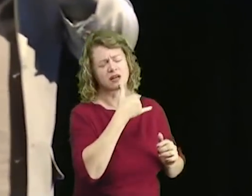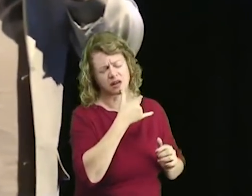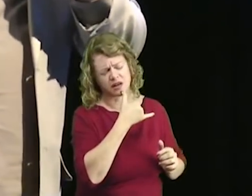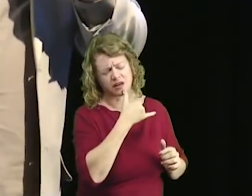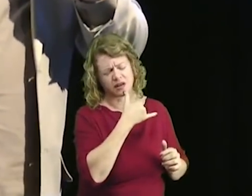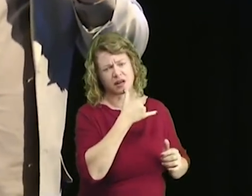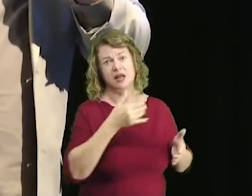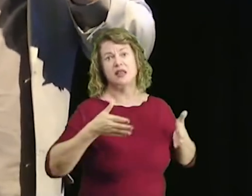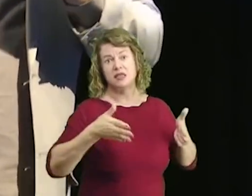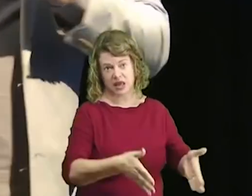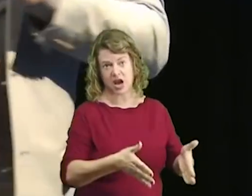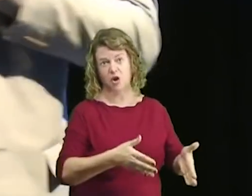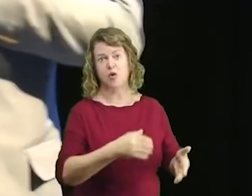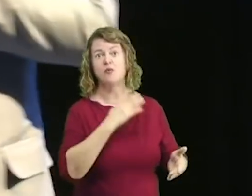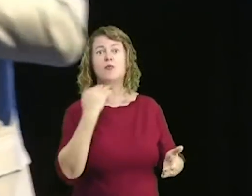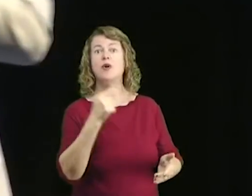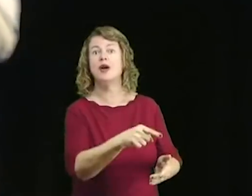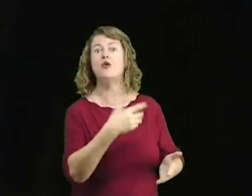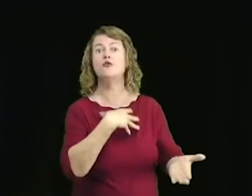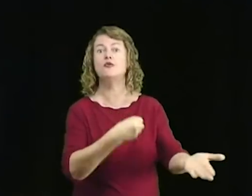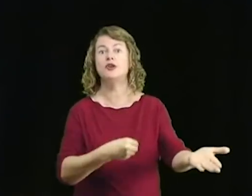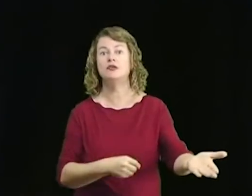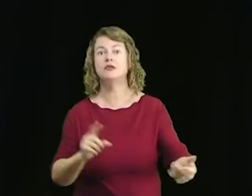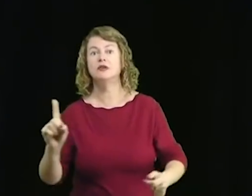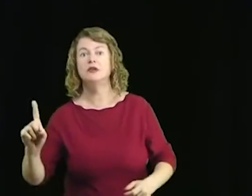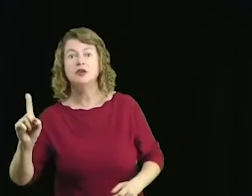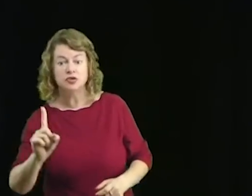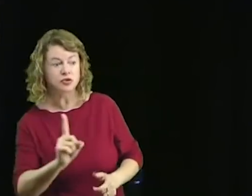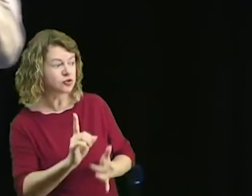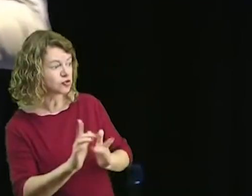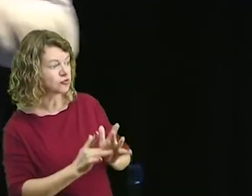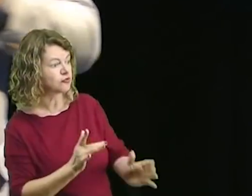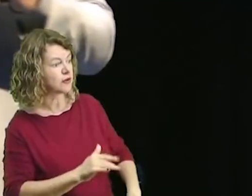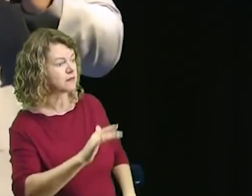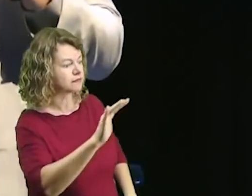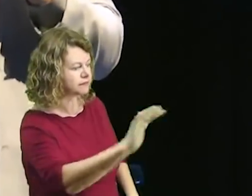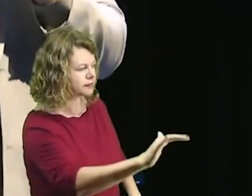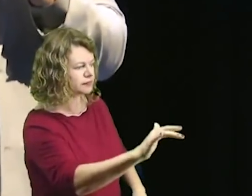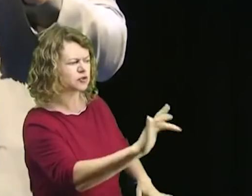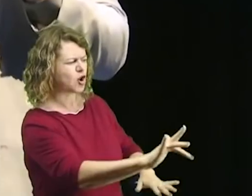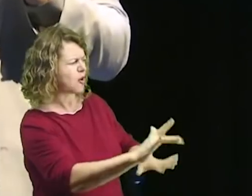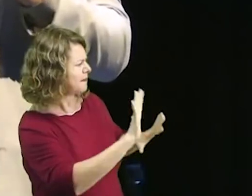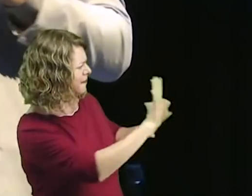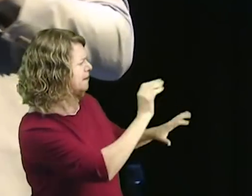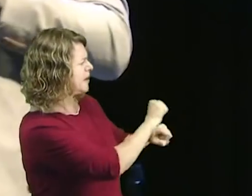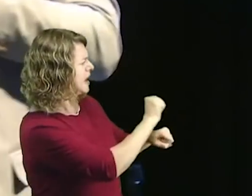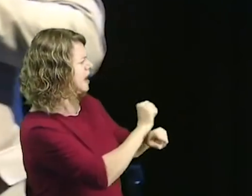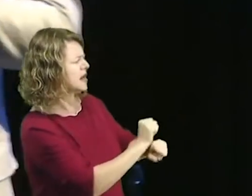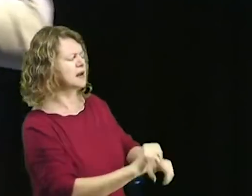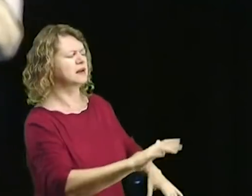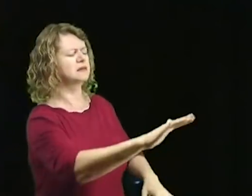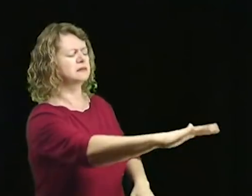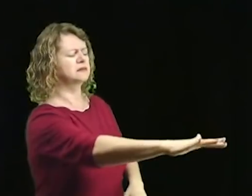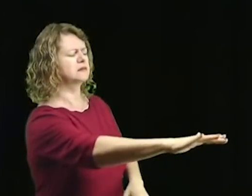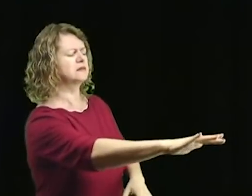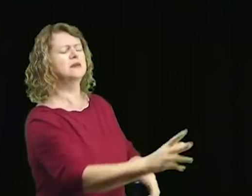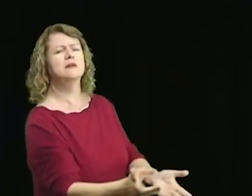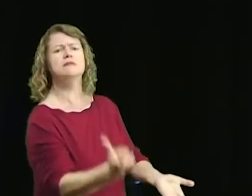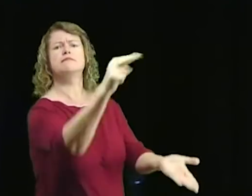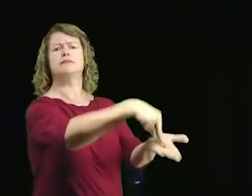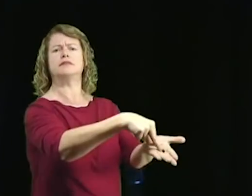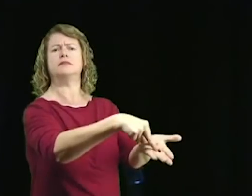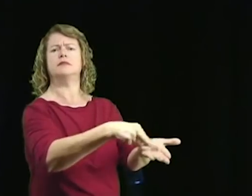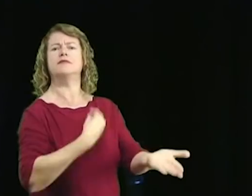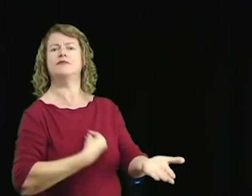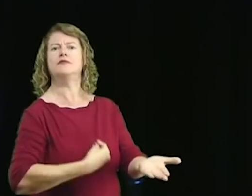menino levanta. Então Jesus, quando ele chega atrasado, ele chega para ressuscitar morto. Ai, Jesus está demorando, pode esperar que o milagre vai